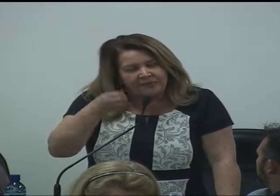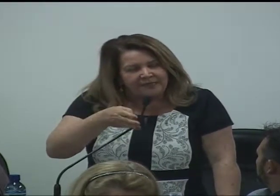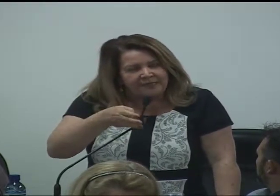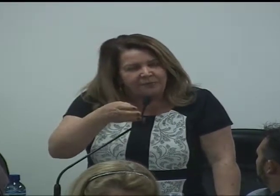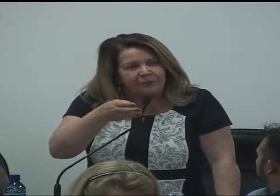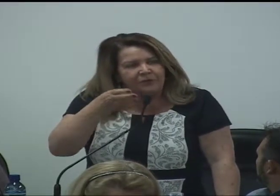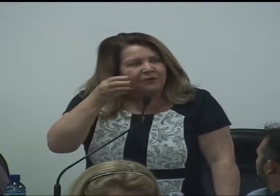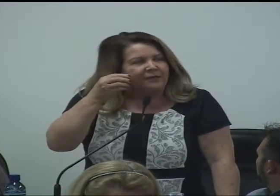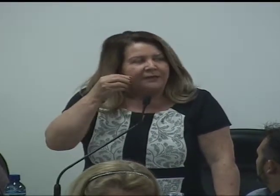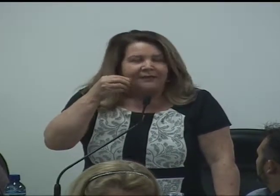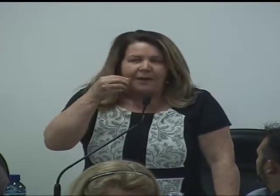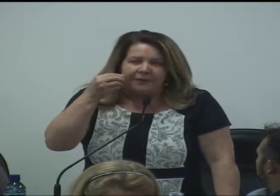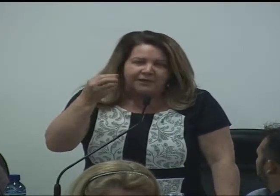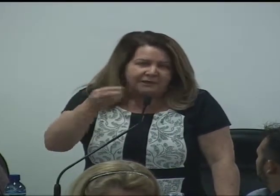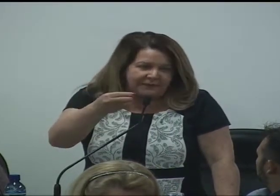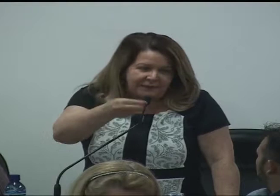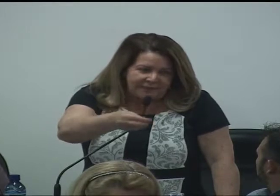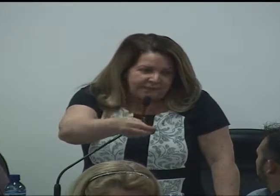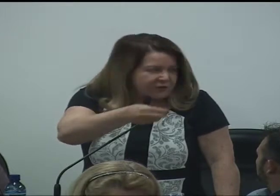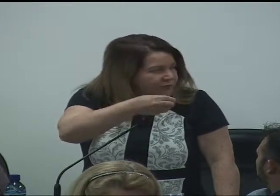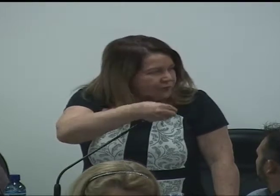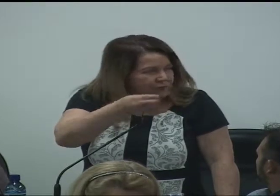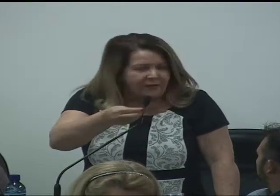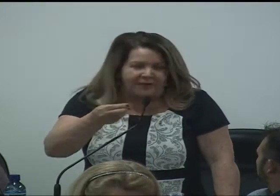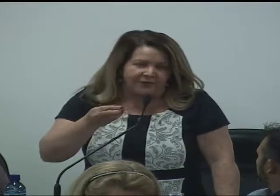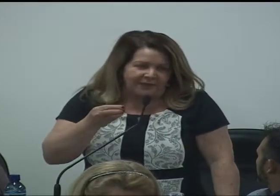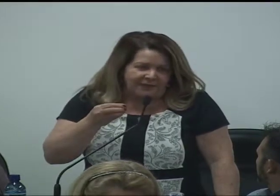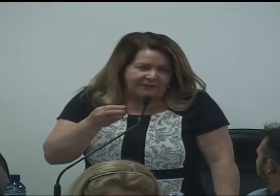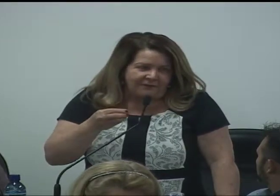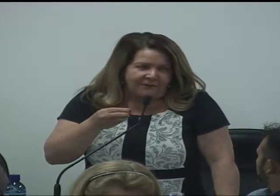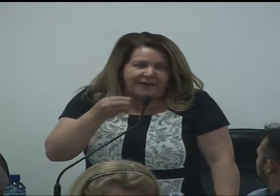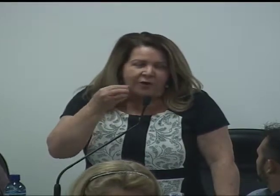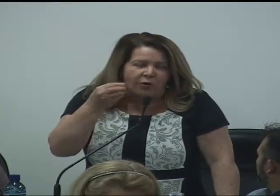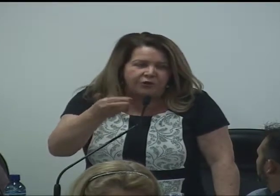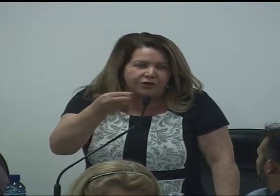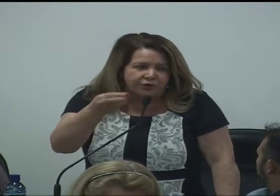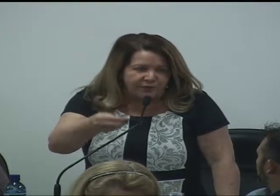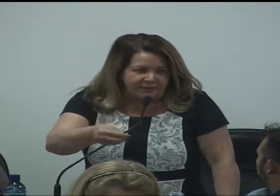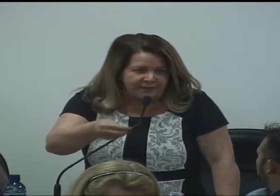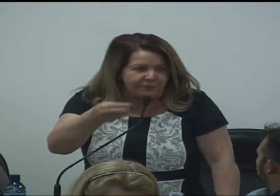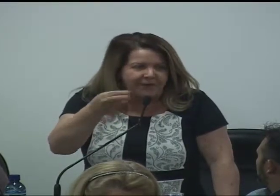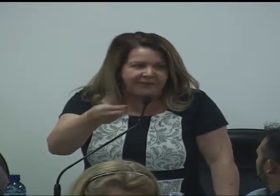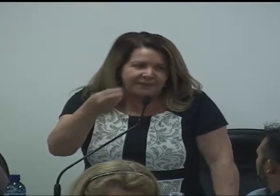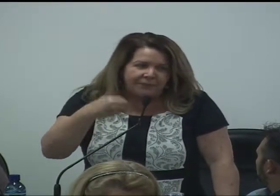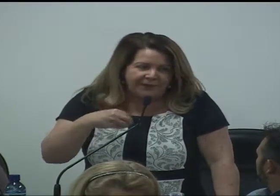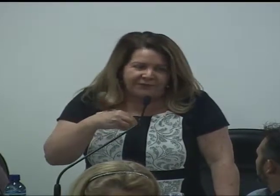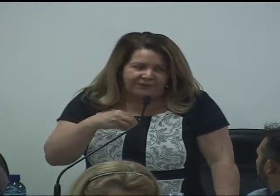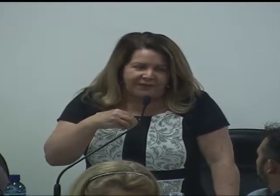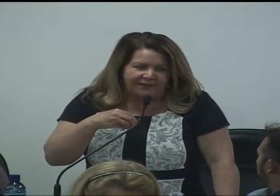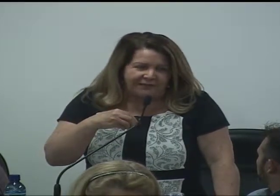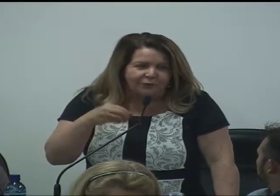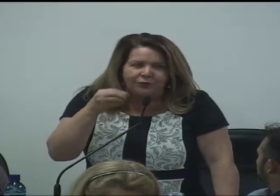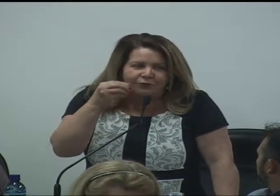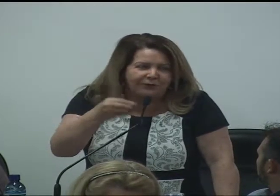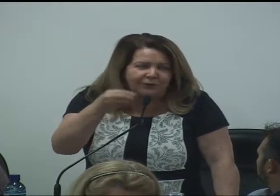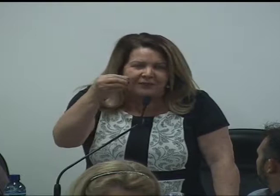do município e abrir exatamente o que foi colocado aqui, dar condições para que essa empresa venha. Eu duvido que não